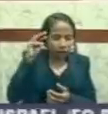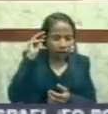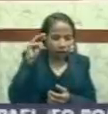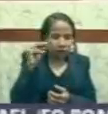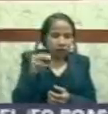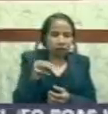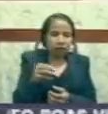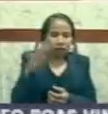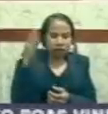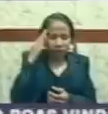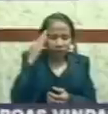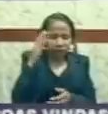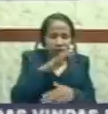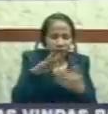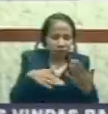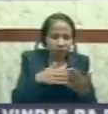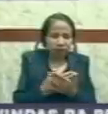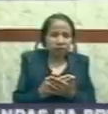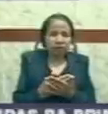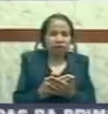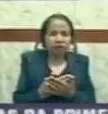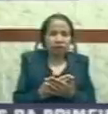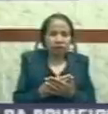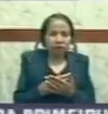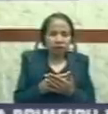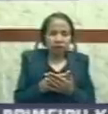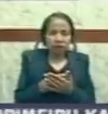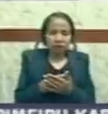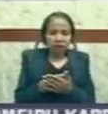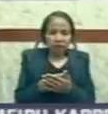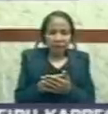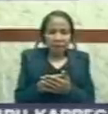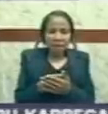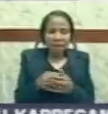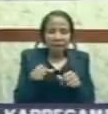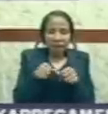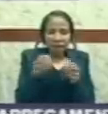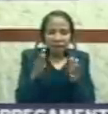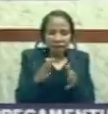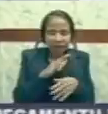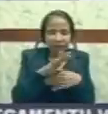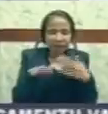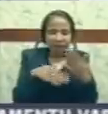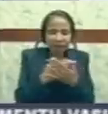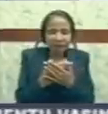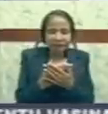que domina, toma para orientar a direção em si, direção superior à administração, em nível hierarquico.